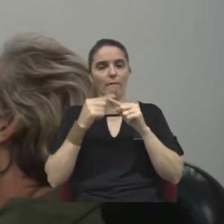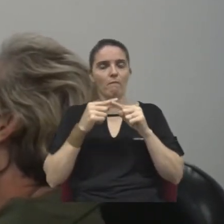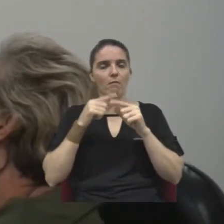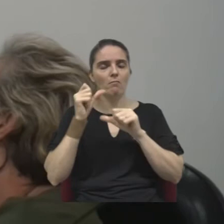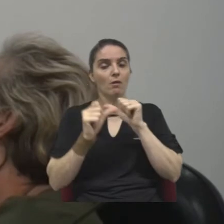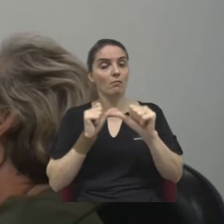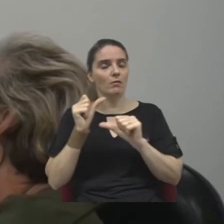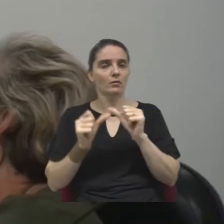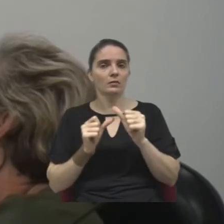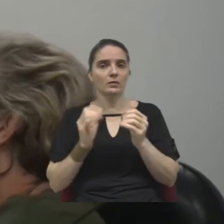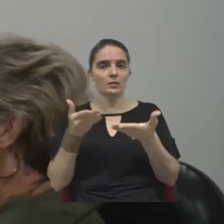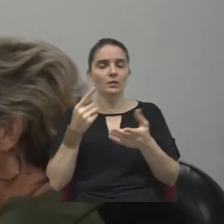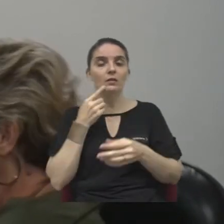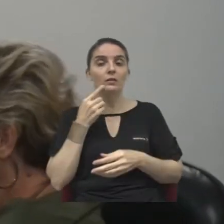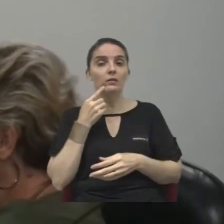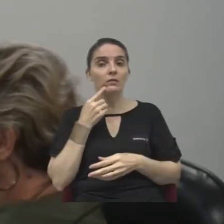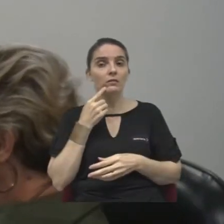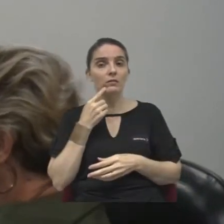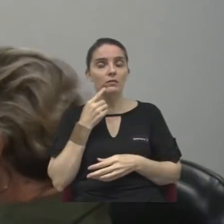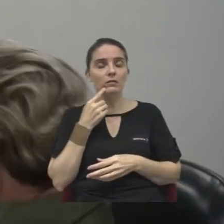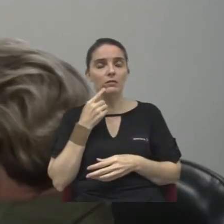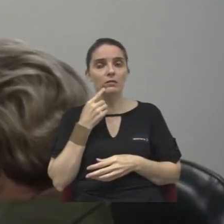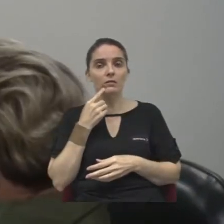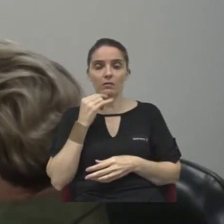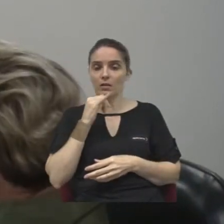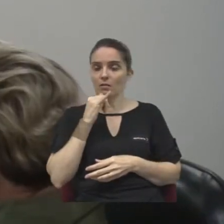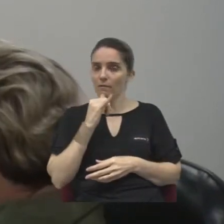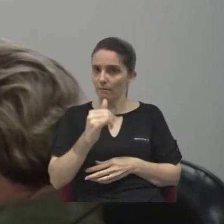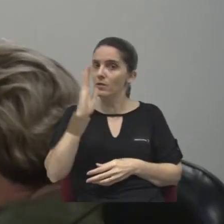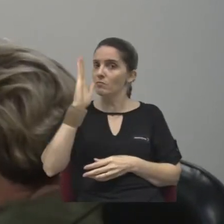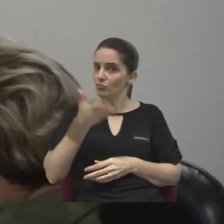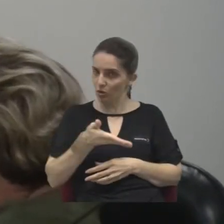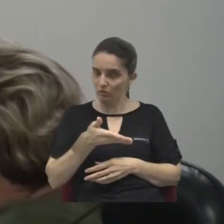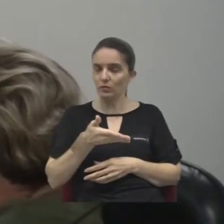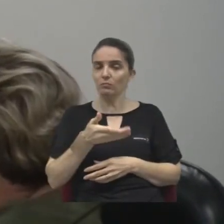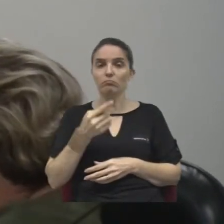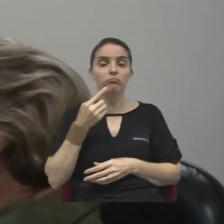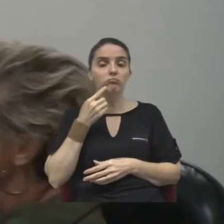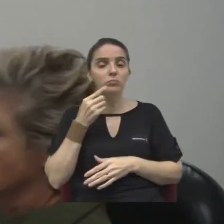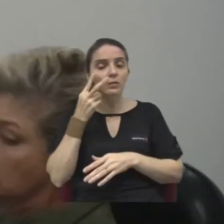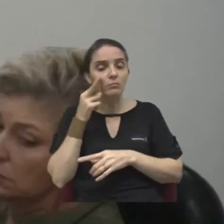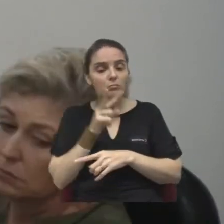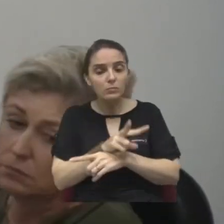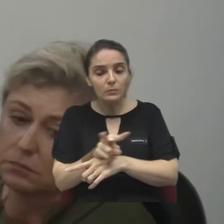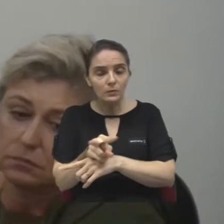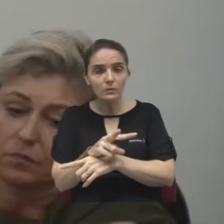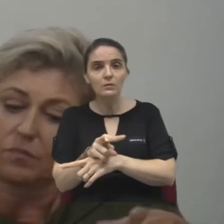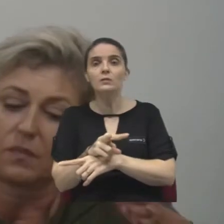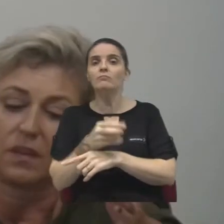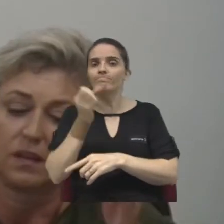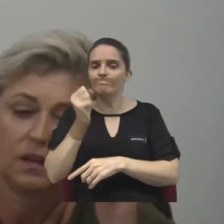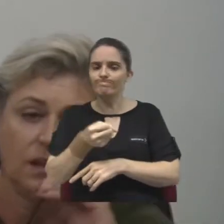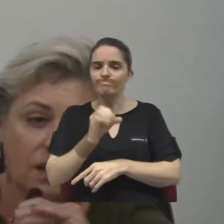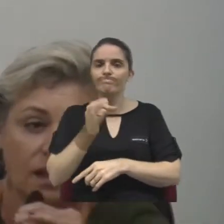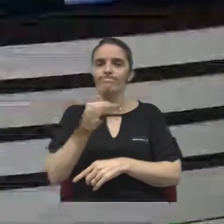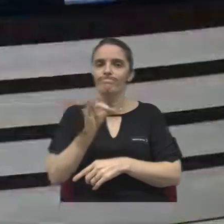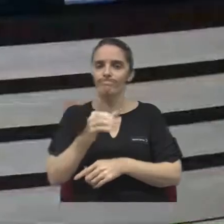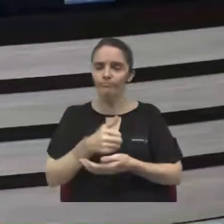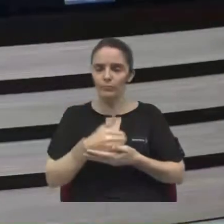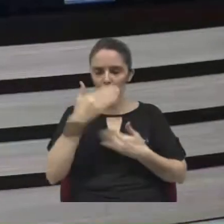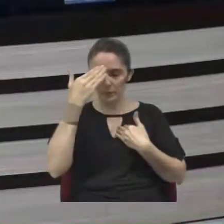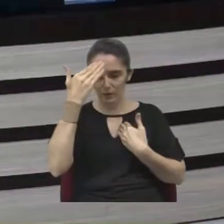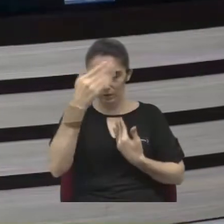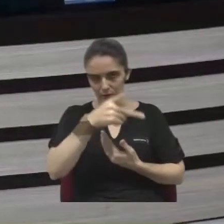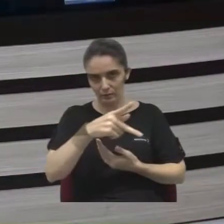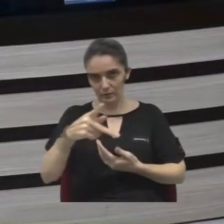como já disse para o secretário e já disse para a nutricionista, eu vou estar fiscalizando isso de perto. Obrigado, senhor presidente.